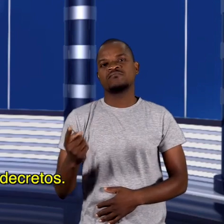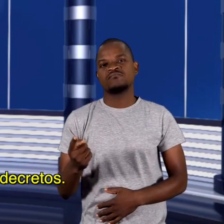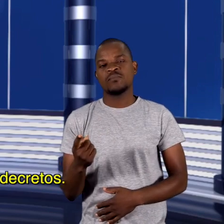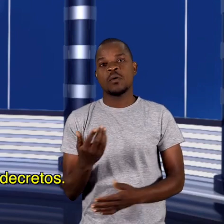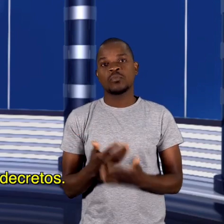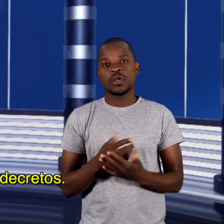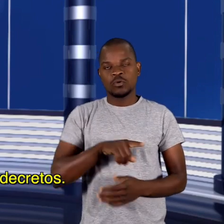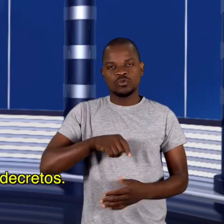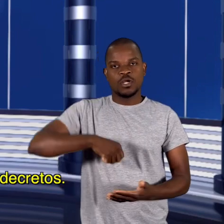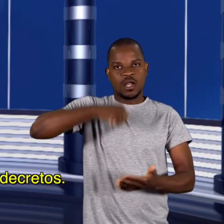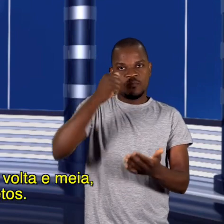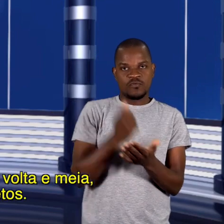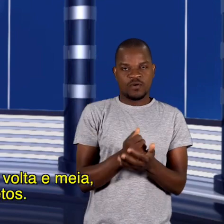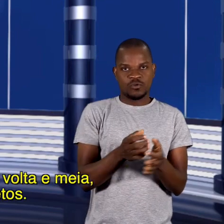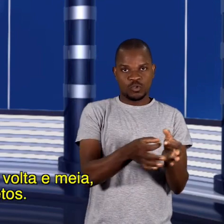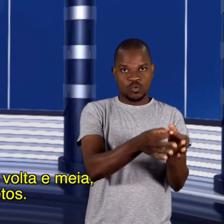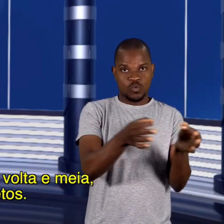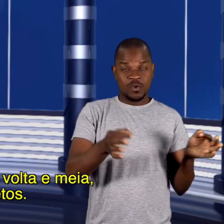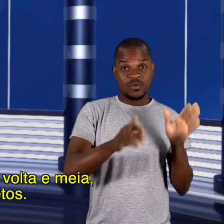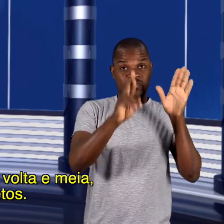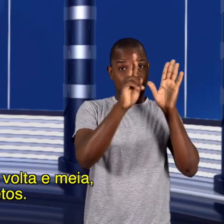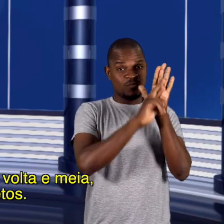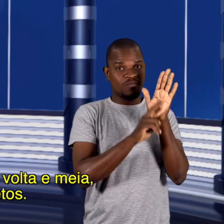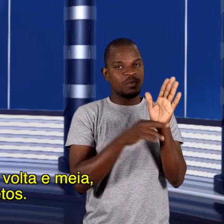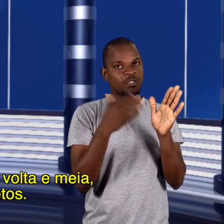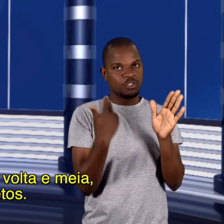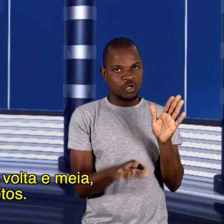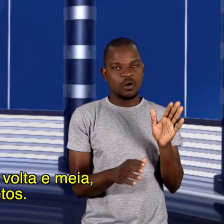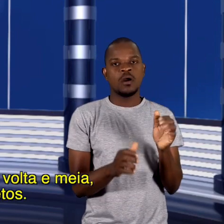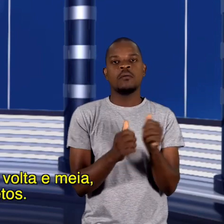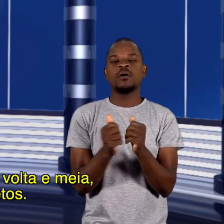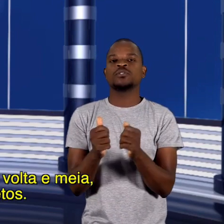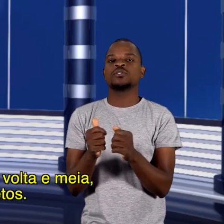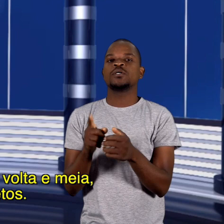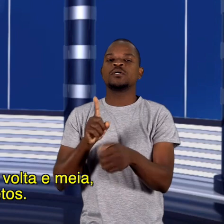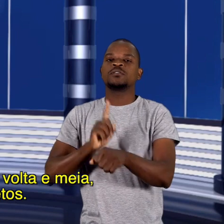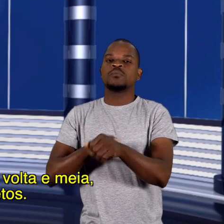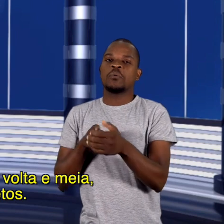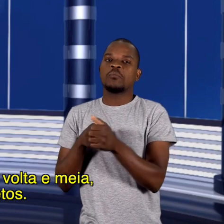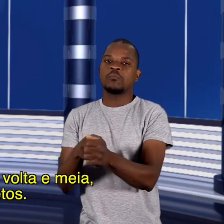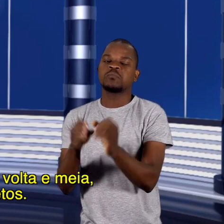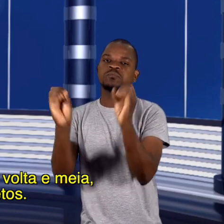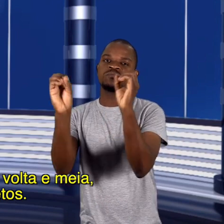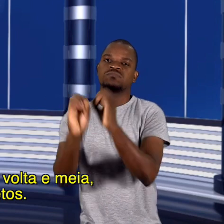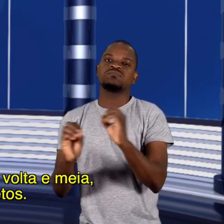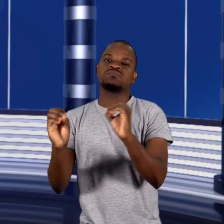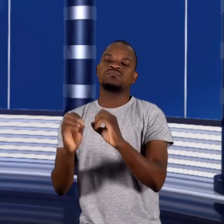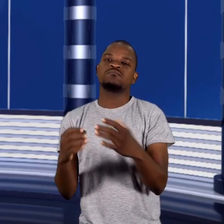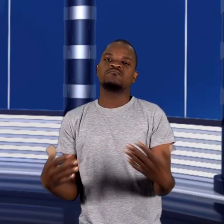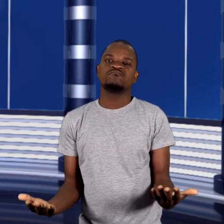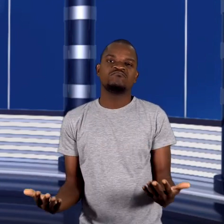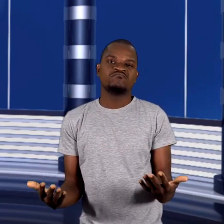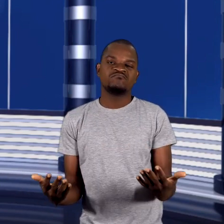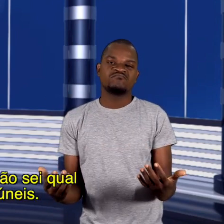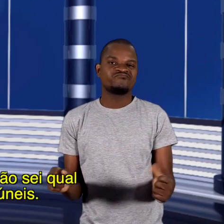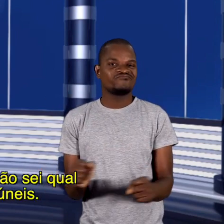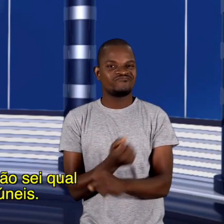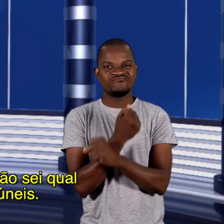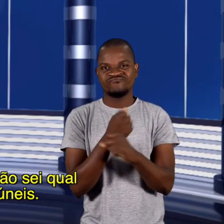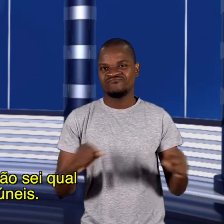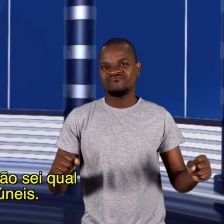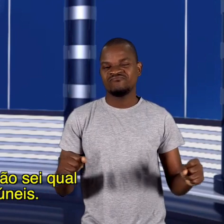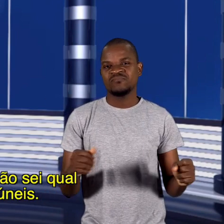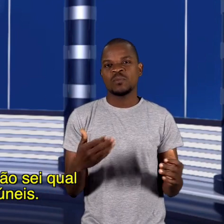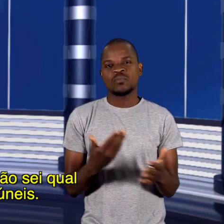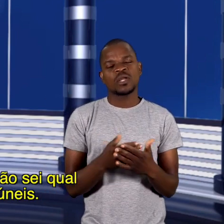que aprovamos esses decretos o que adianta aprovarmos para volta e meia sermos nós a atropelar os próprios decretos não adianta nada então estamos a